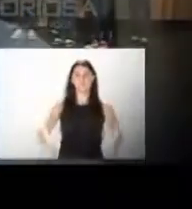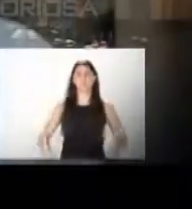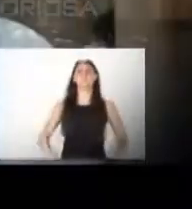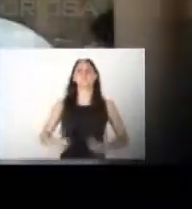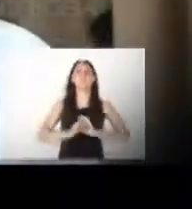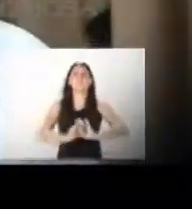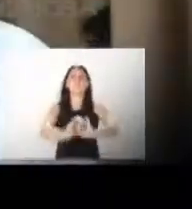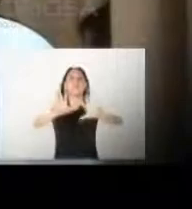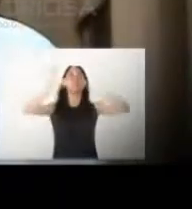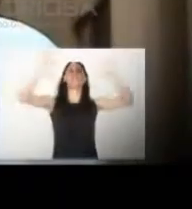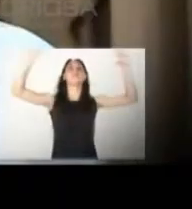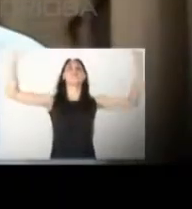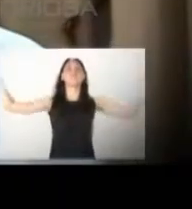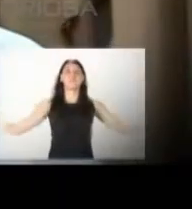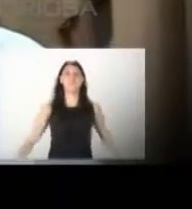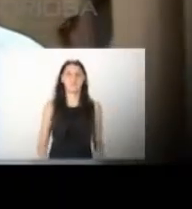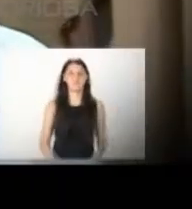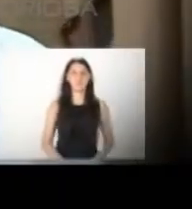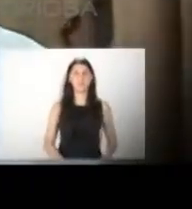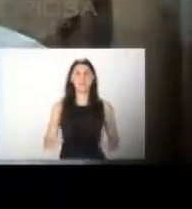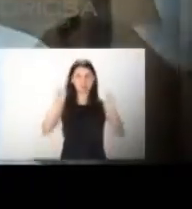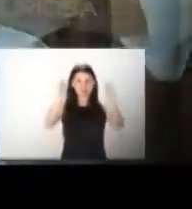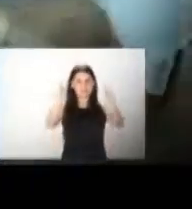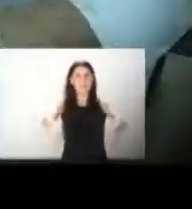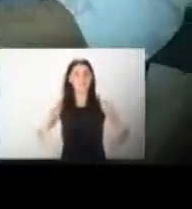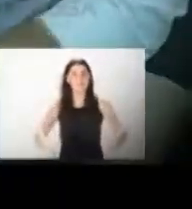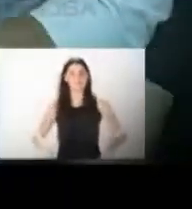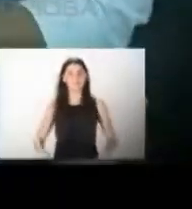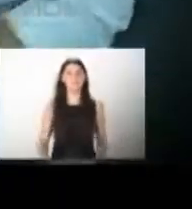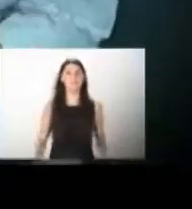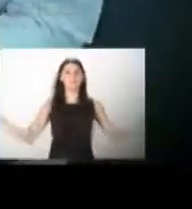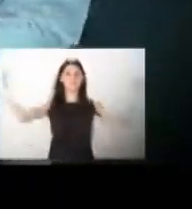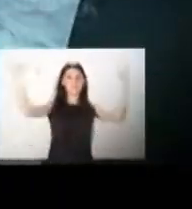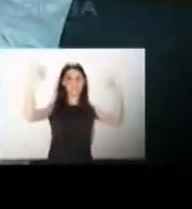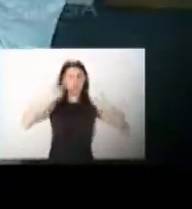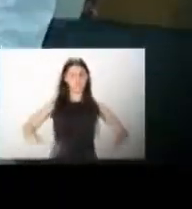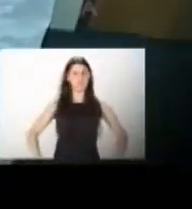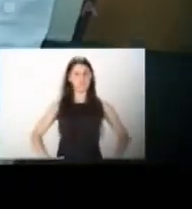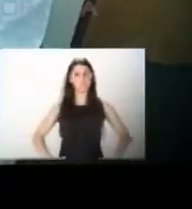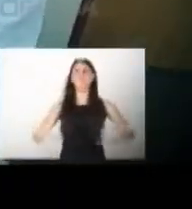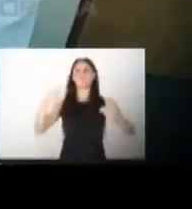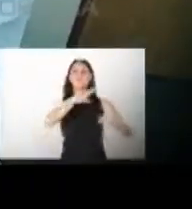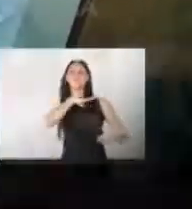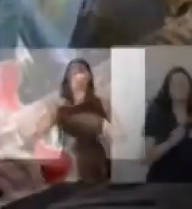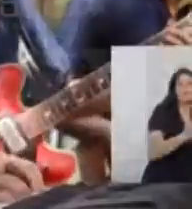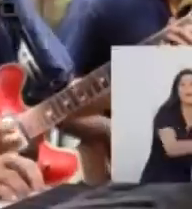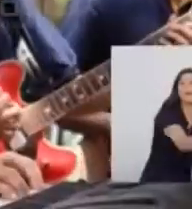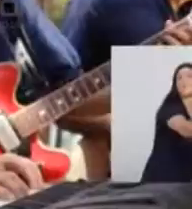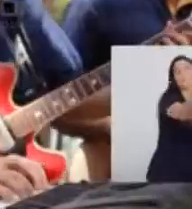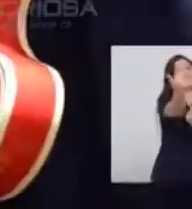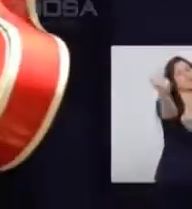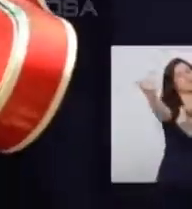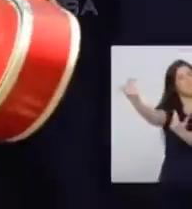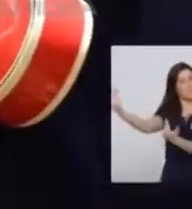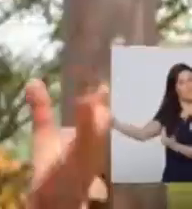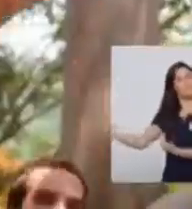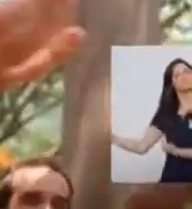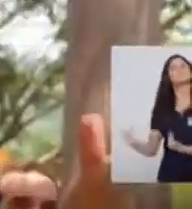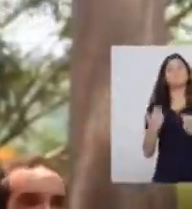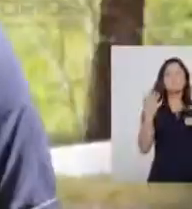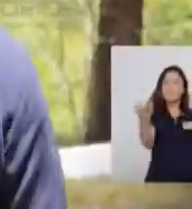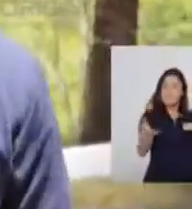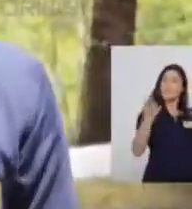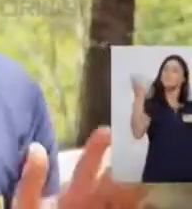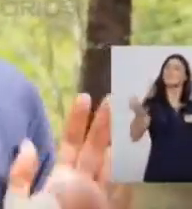o primeiro DVD foi em 2010, e aí depois o resultado foi muito positivo. E resolvemos fazer o segundo DVD